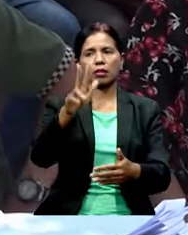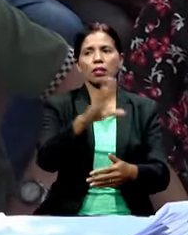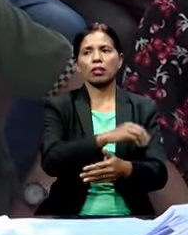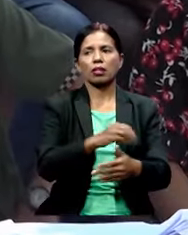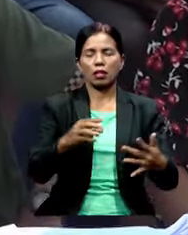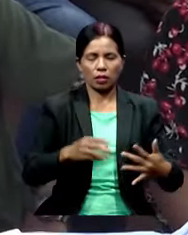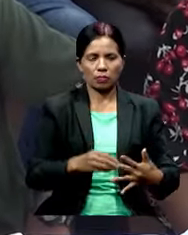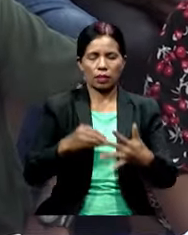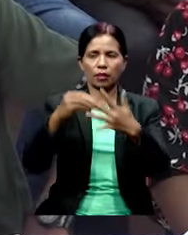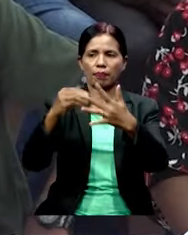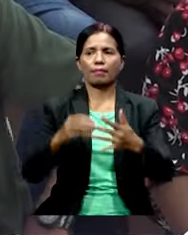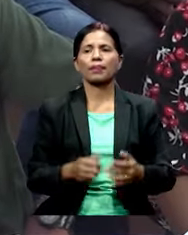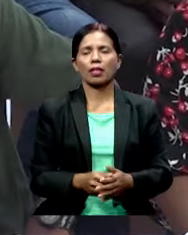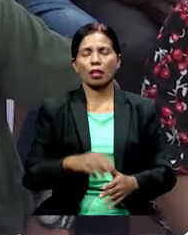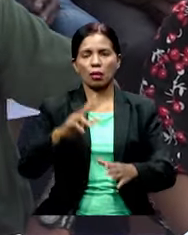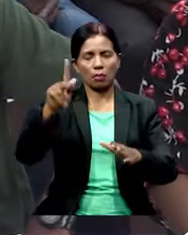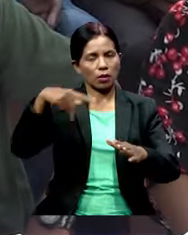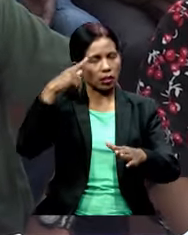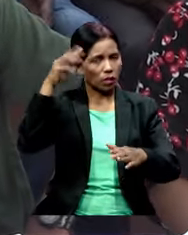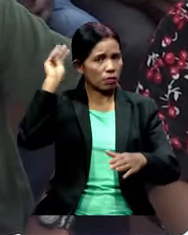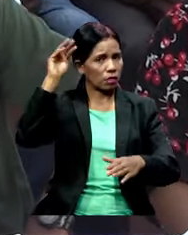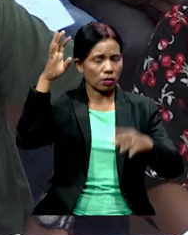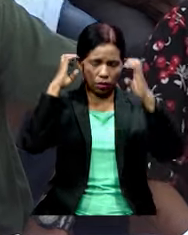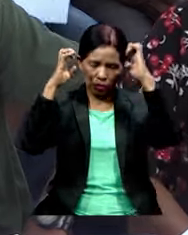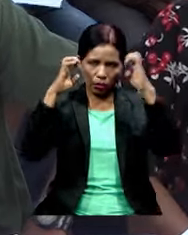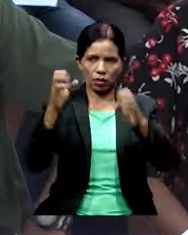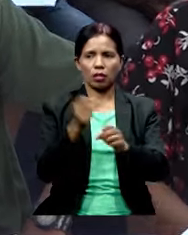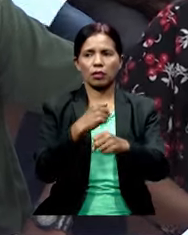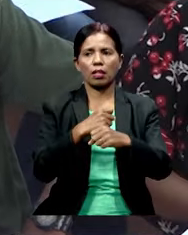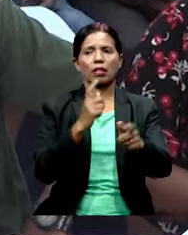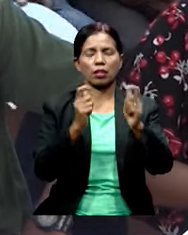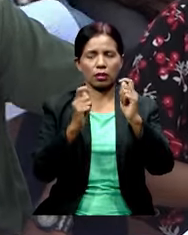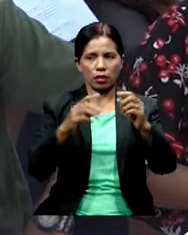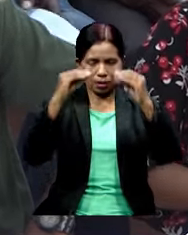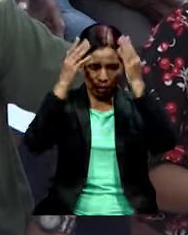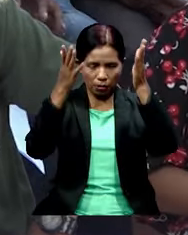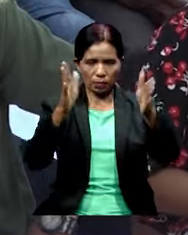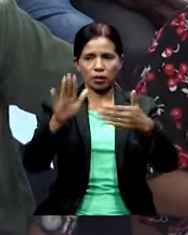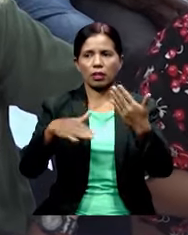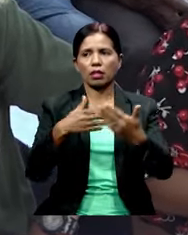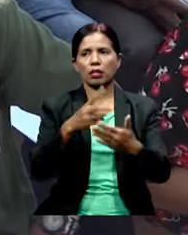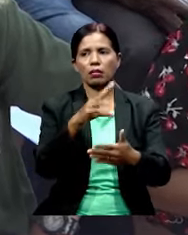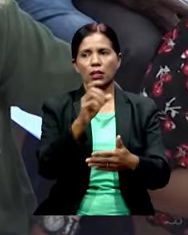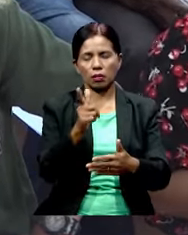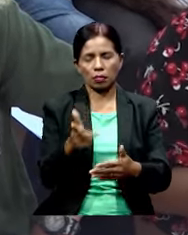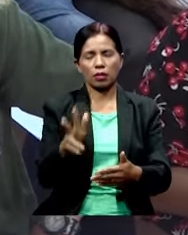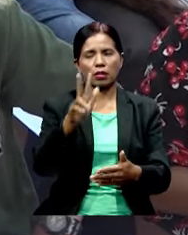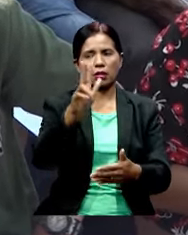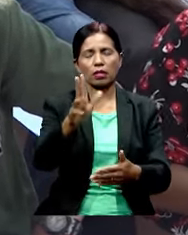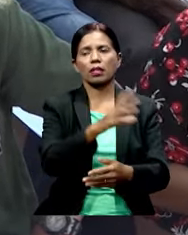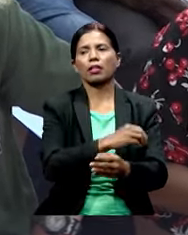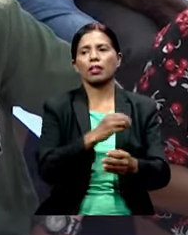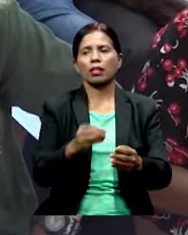especial. Nune política Ministério da Educação, atu halo teste ba professores contratados 2023 ia